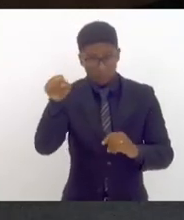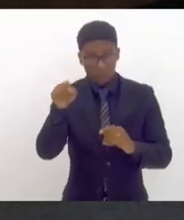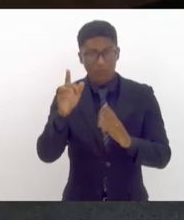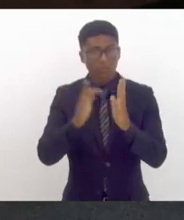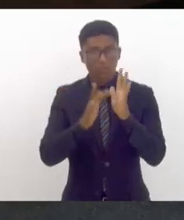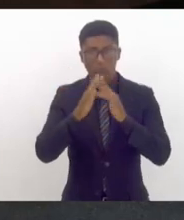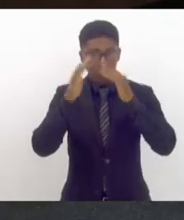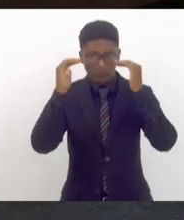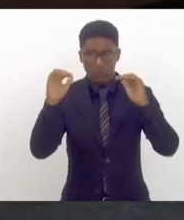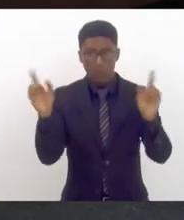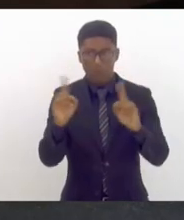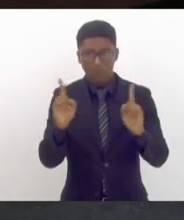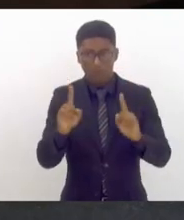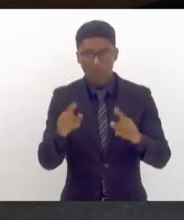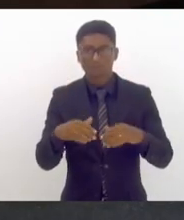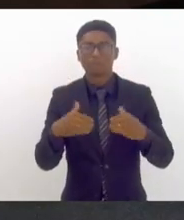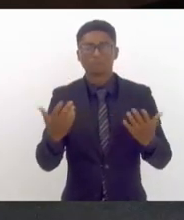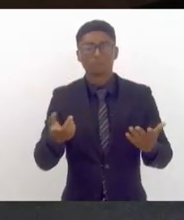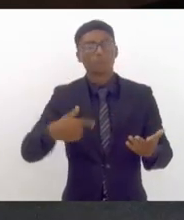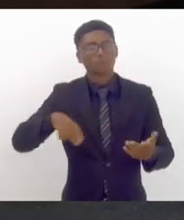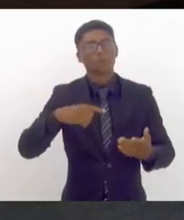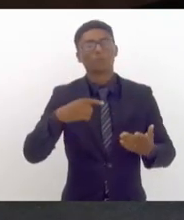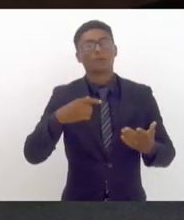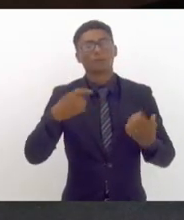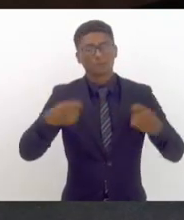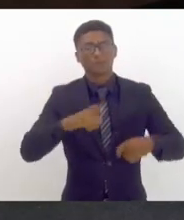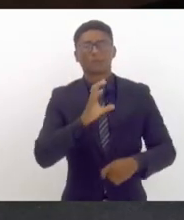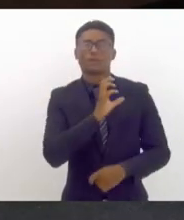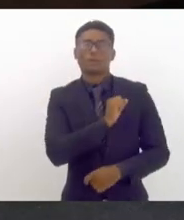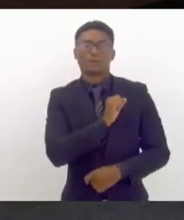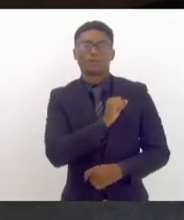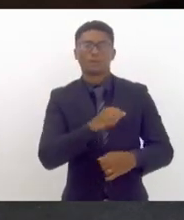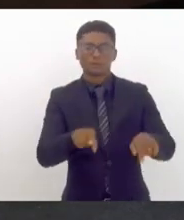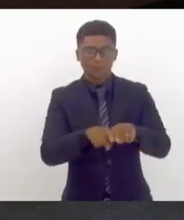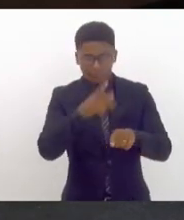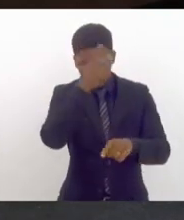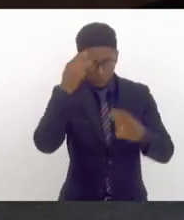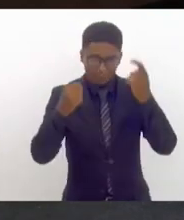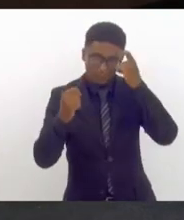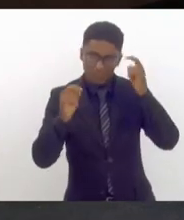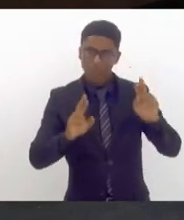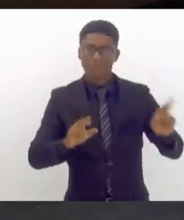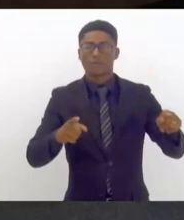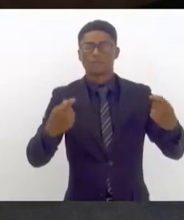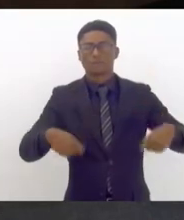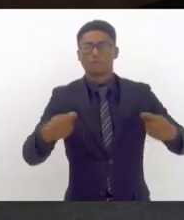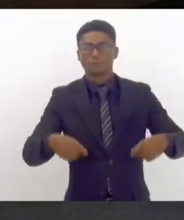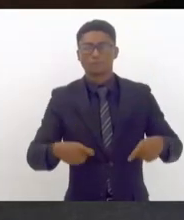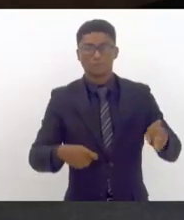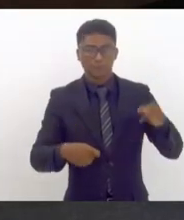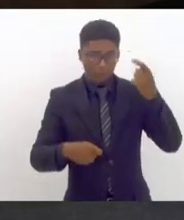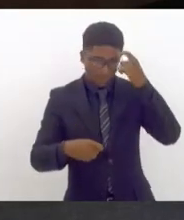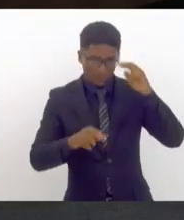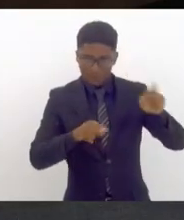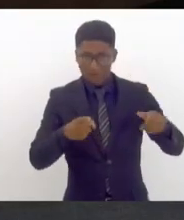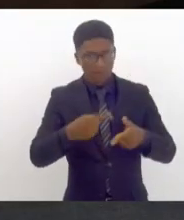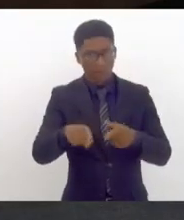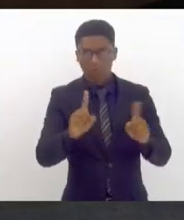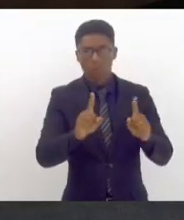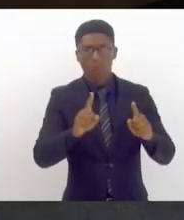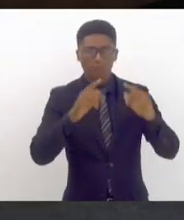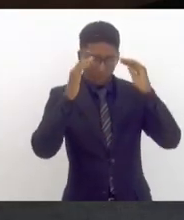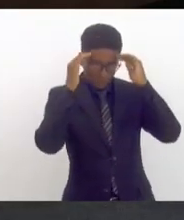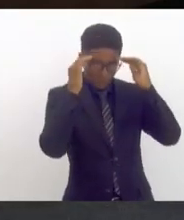de maneira muito clara. Nós precisamos amar. Amar, inclusive, aquele que pensa diferente de nós. E se ele pensa diferente, não há problema nenhum. Nós vamos